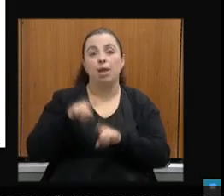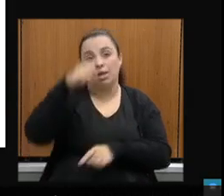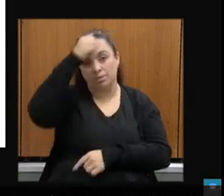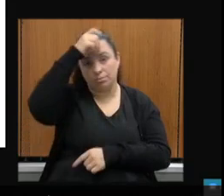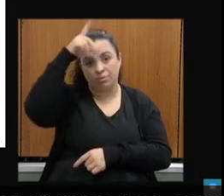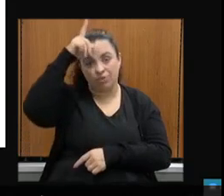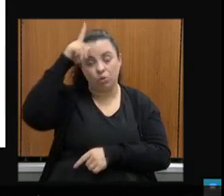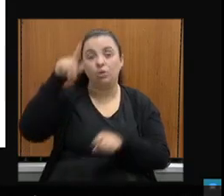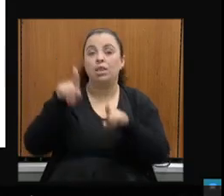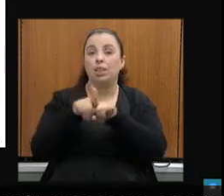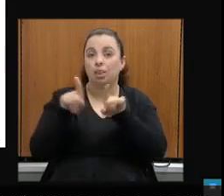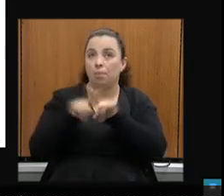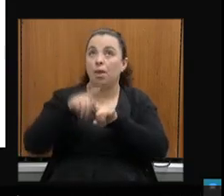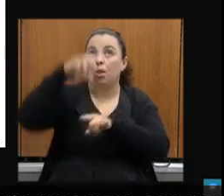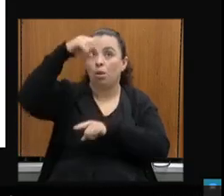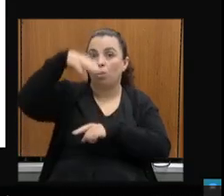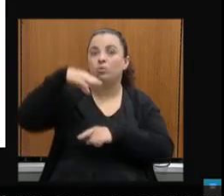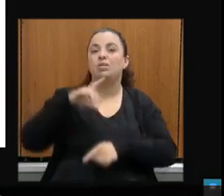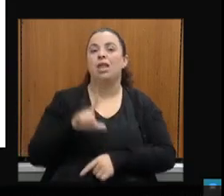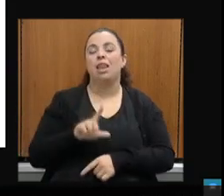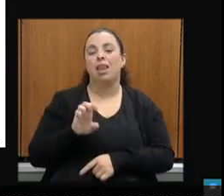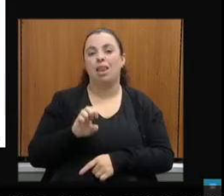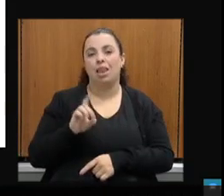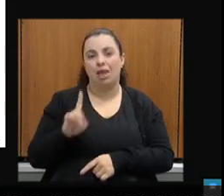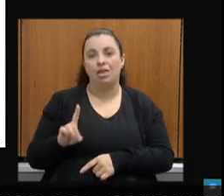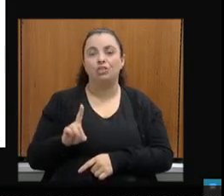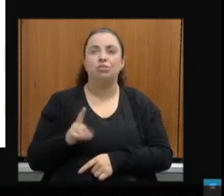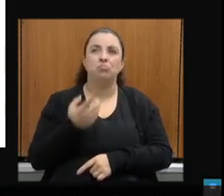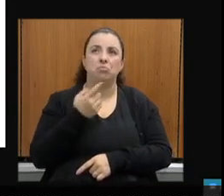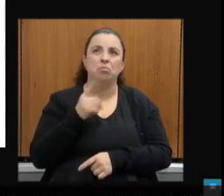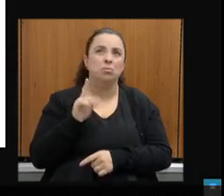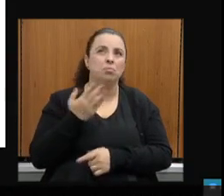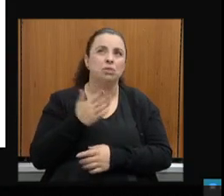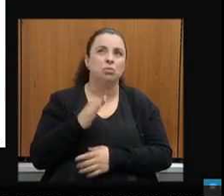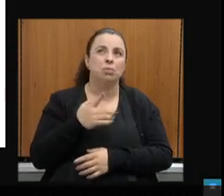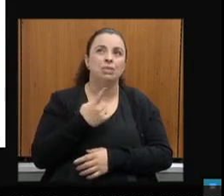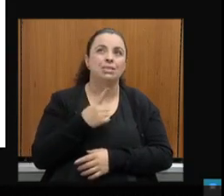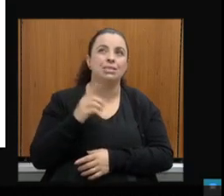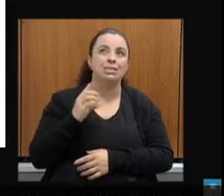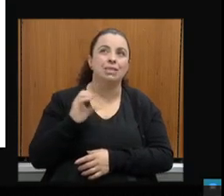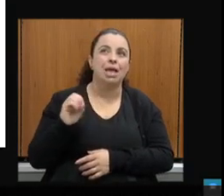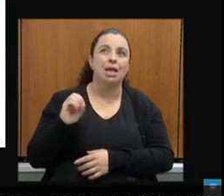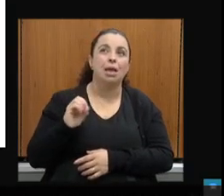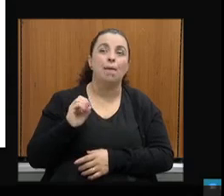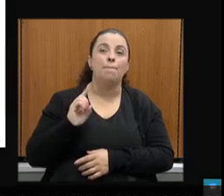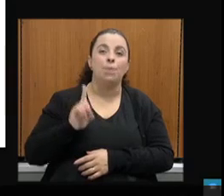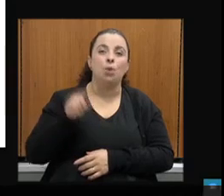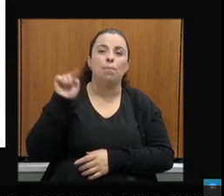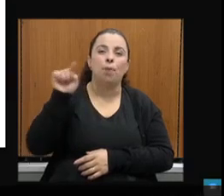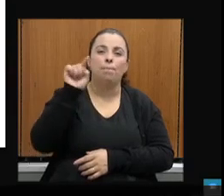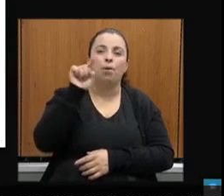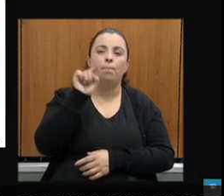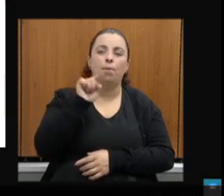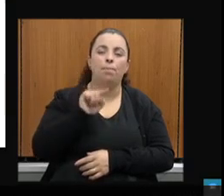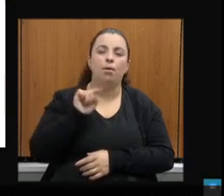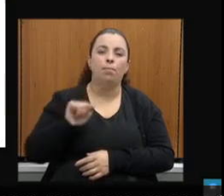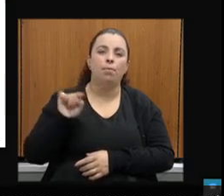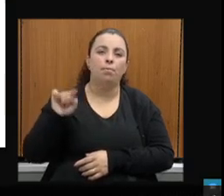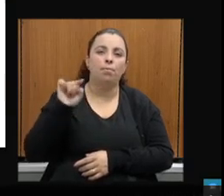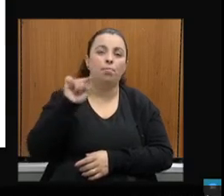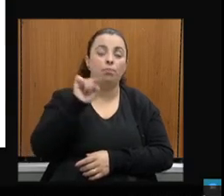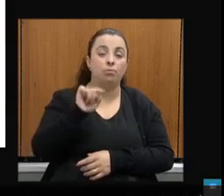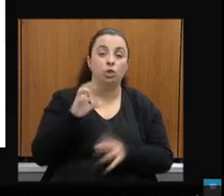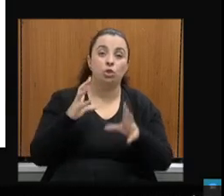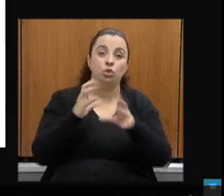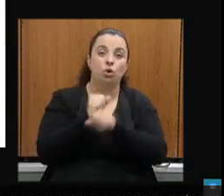iluminação a led estamos falando aqui de mais de 100 mil pontos e mais de 600 municípios do 777